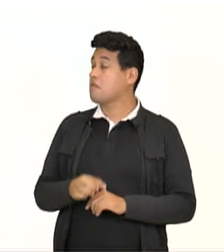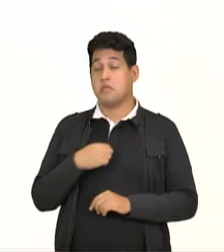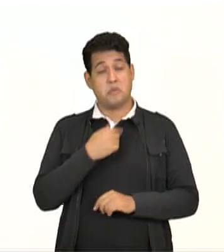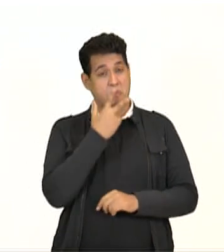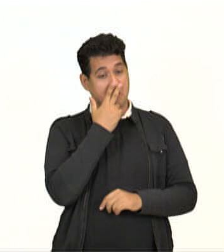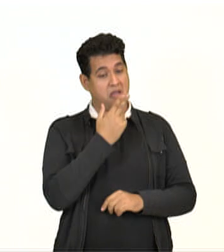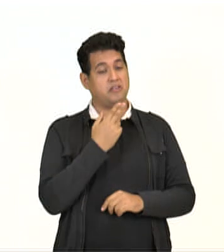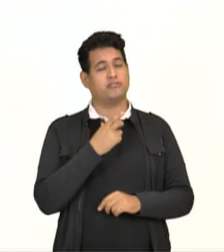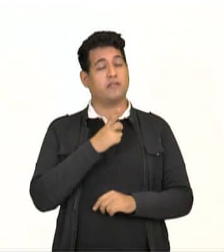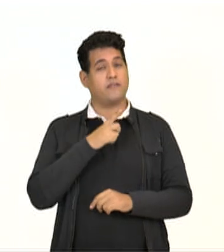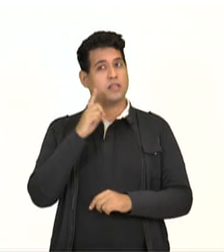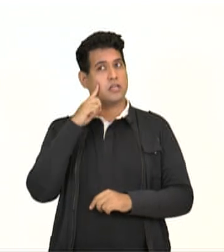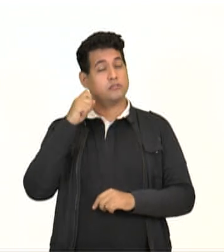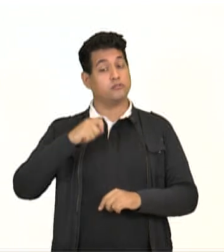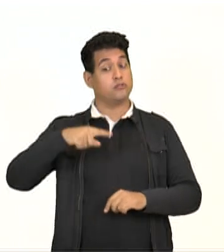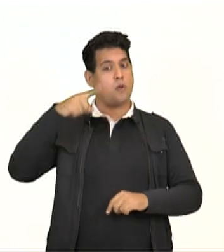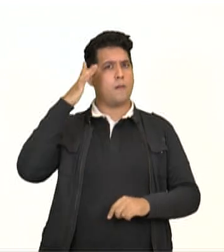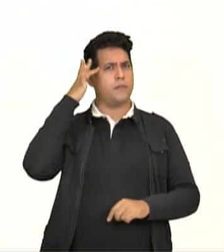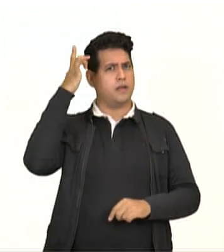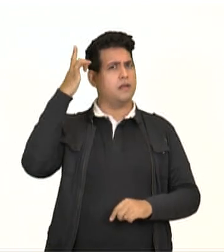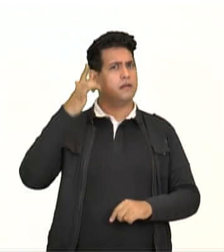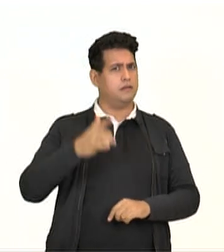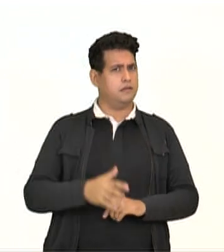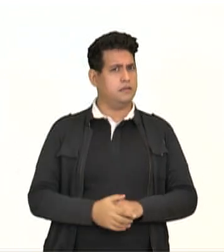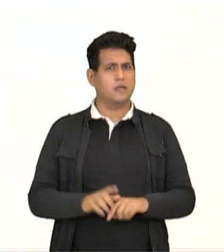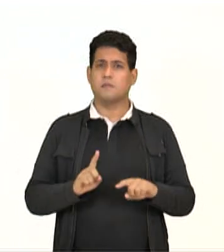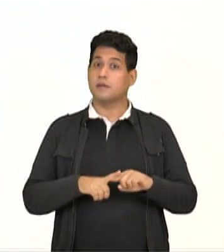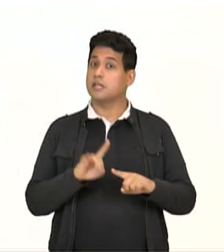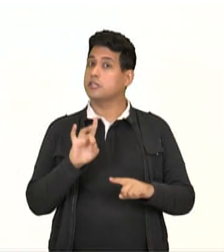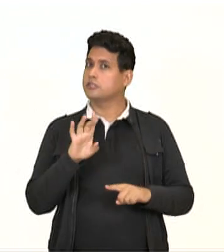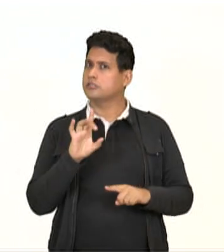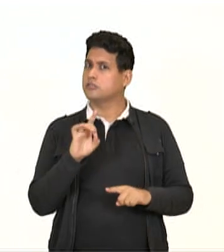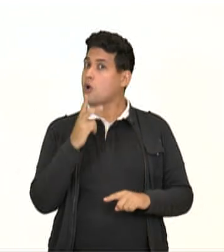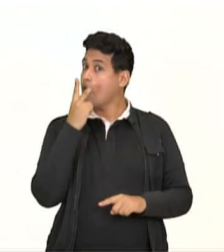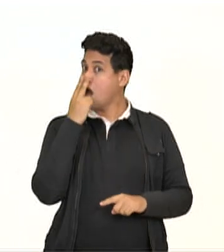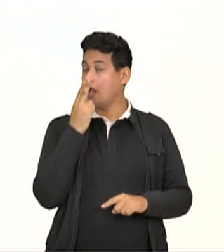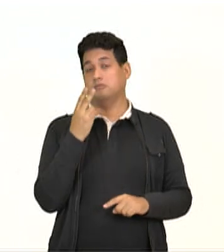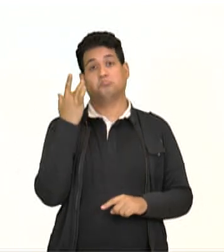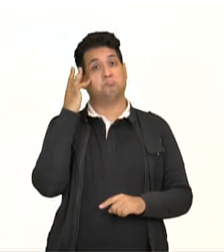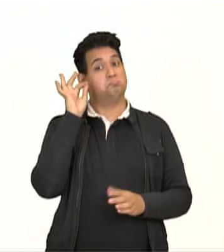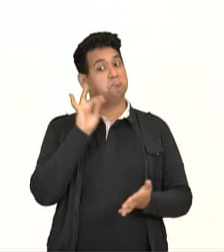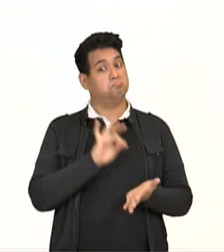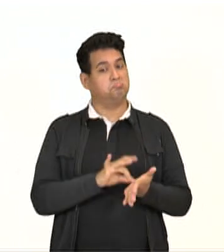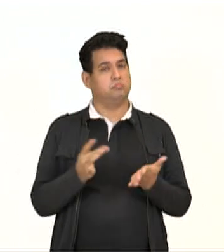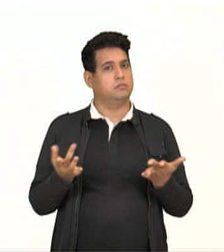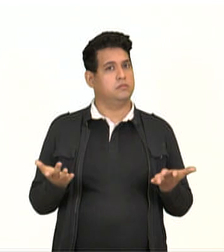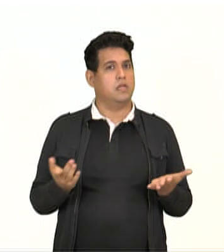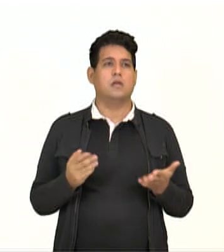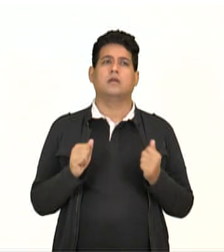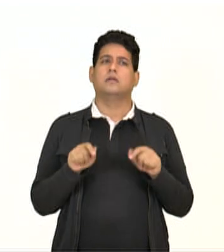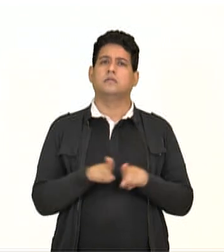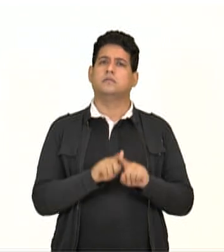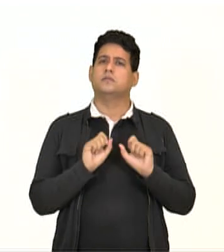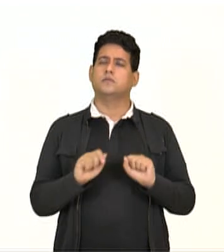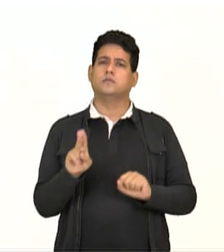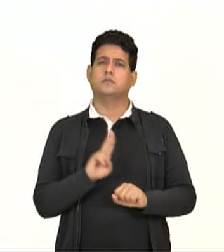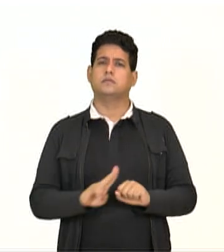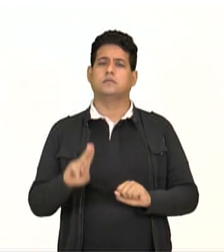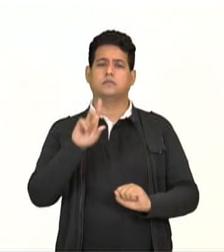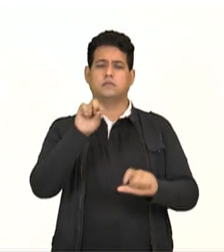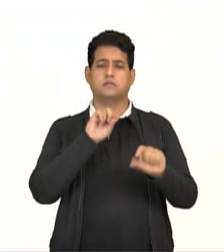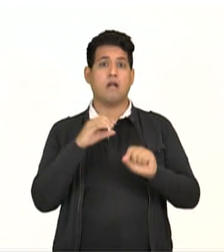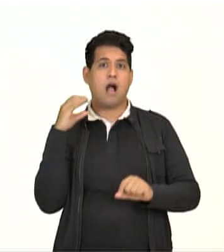acho que será ensolarado tomorrow, amanhã. Mas é só um achômetro, hein? Pode ser utilizado para